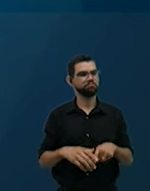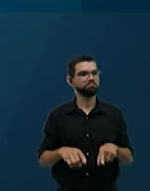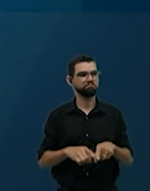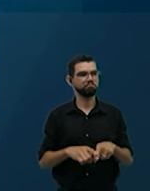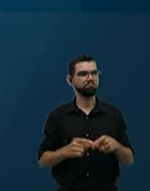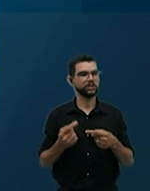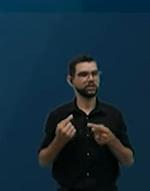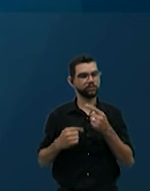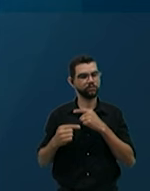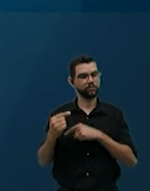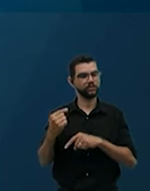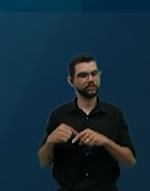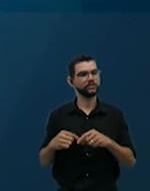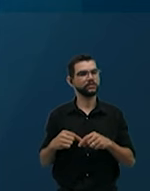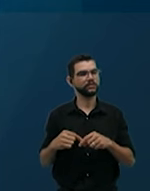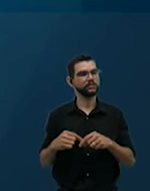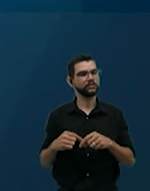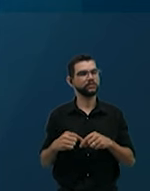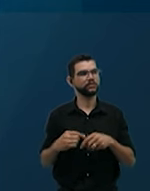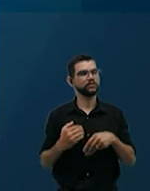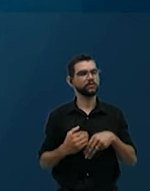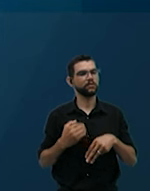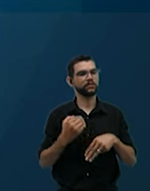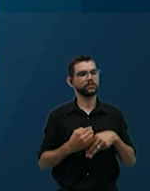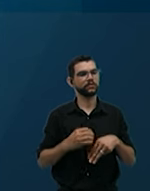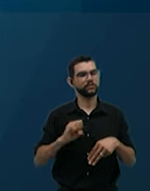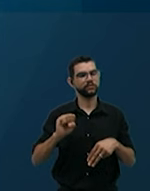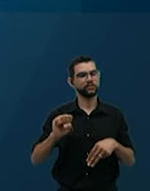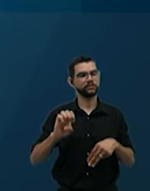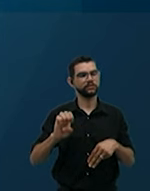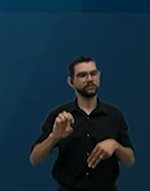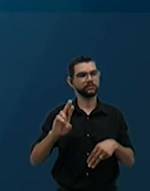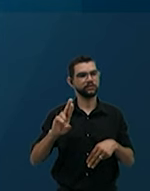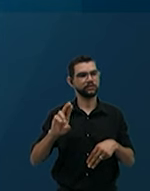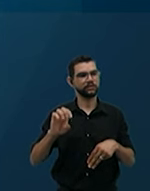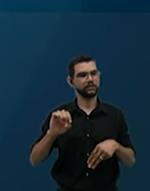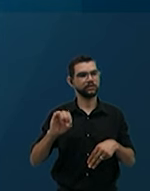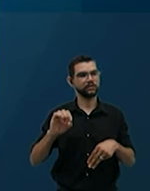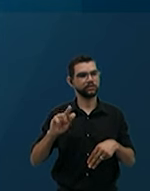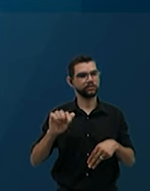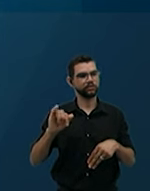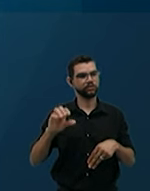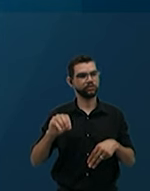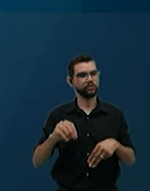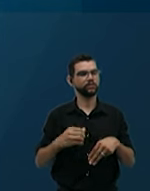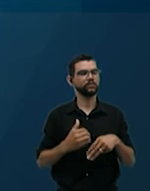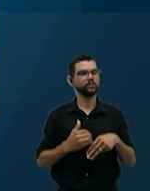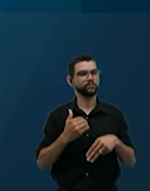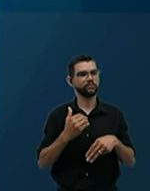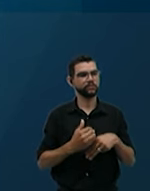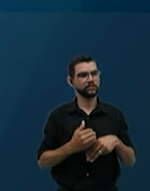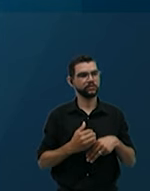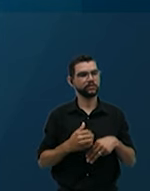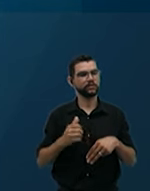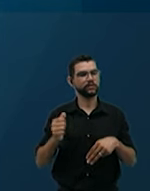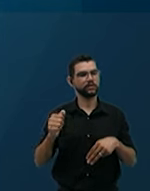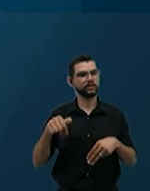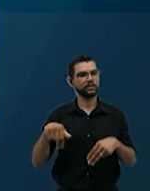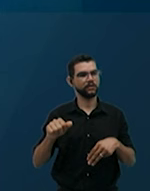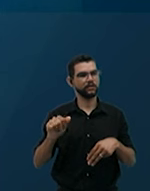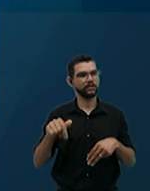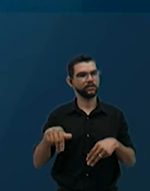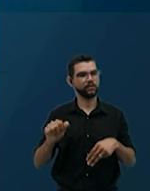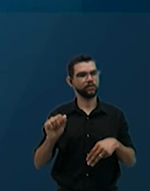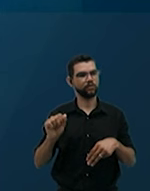do ministro Sérgio Cuquina, ministro Herman Benjamin, ministro Benedito Gonçalves, ministro Arnaldo Esteves